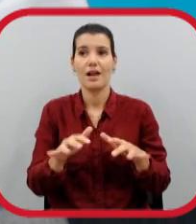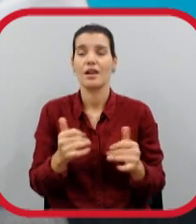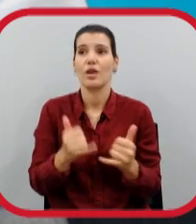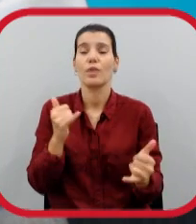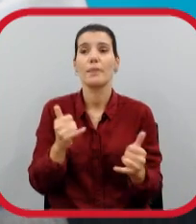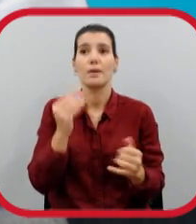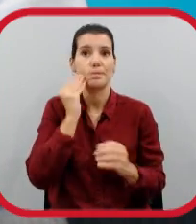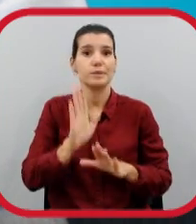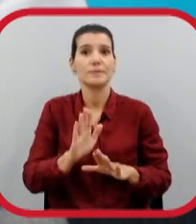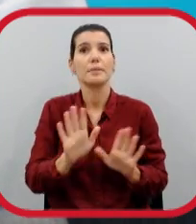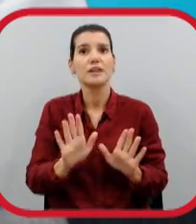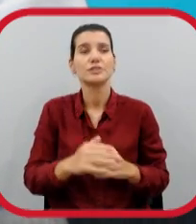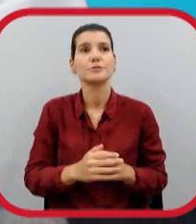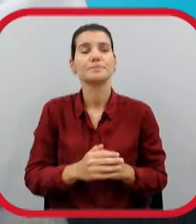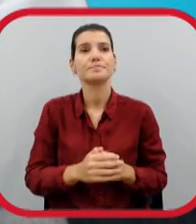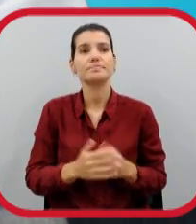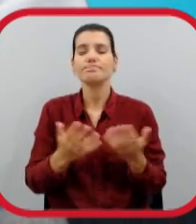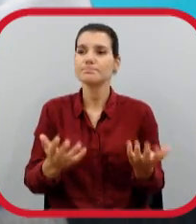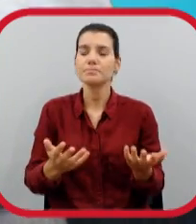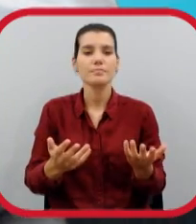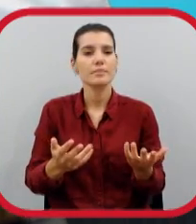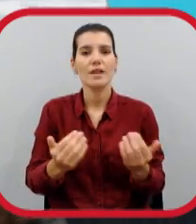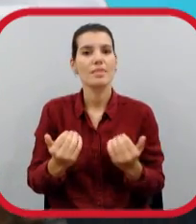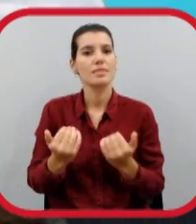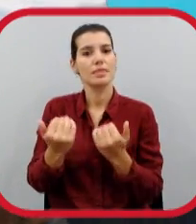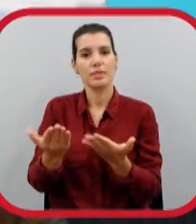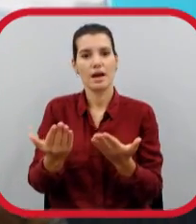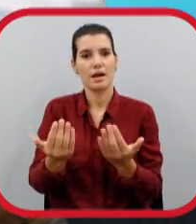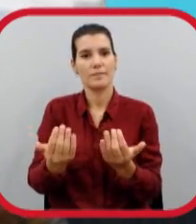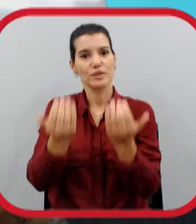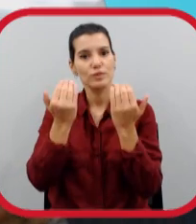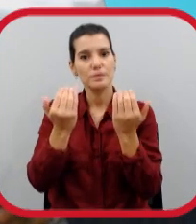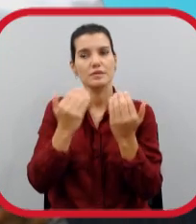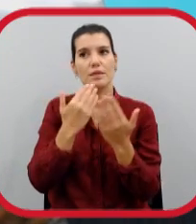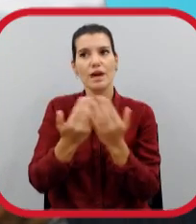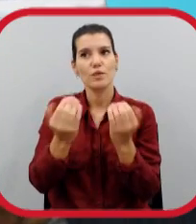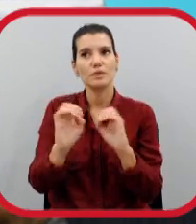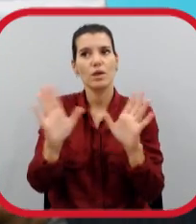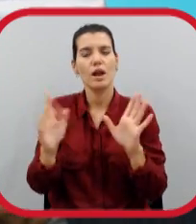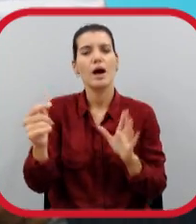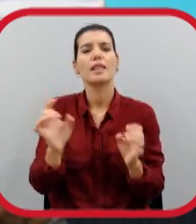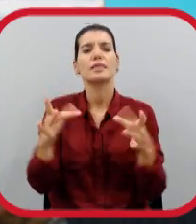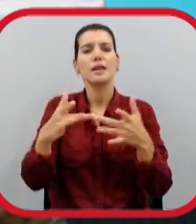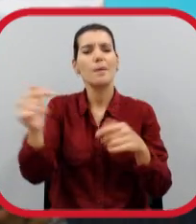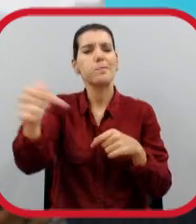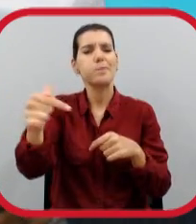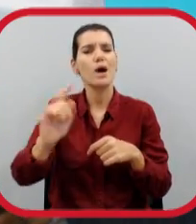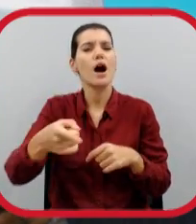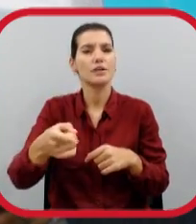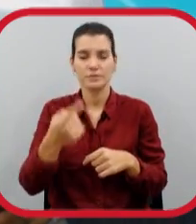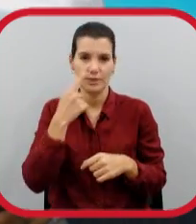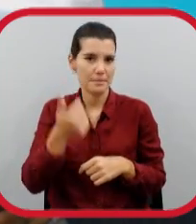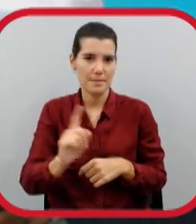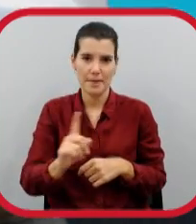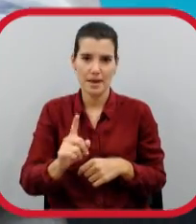mas ainda não lhes é fornecido os meios deles compreenderem o que é o espaço virtual.